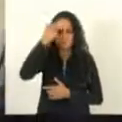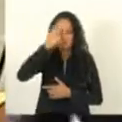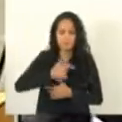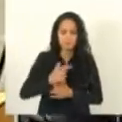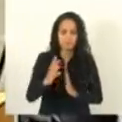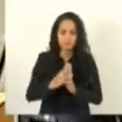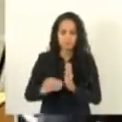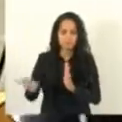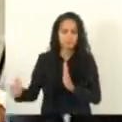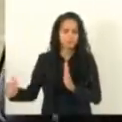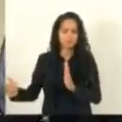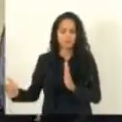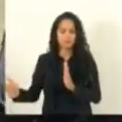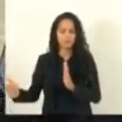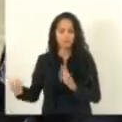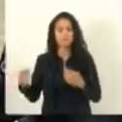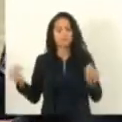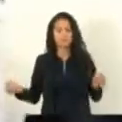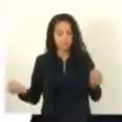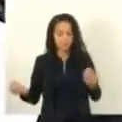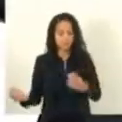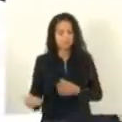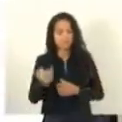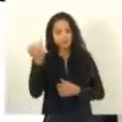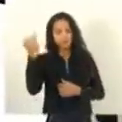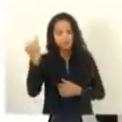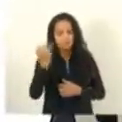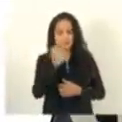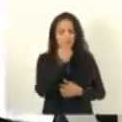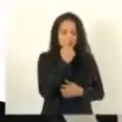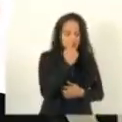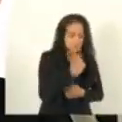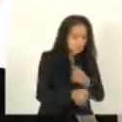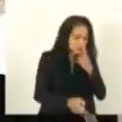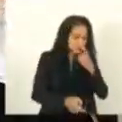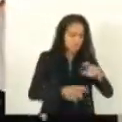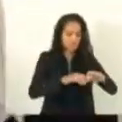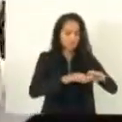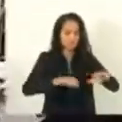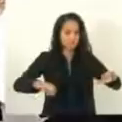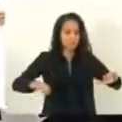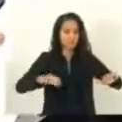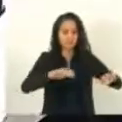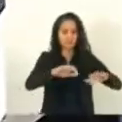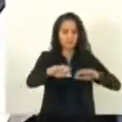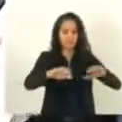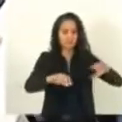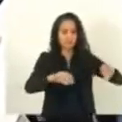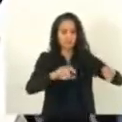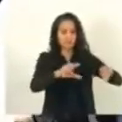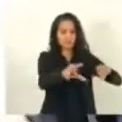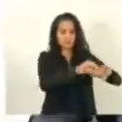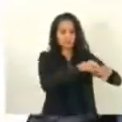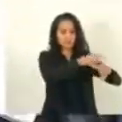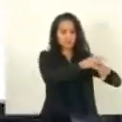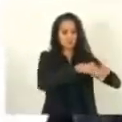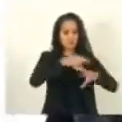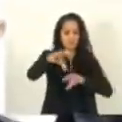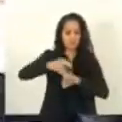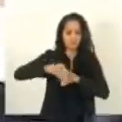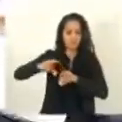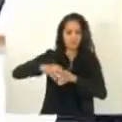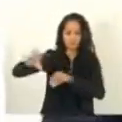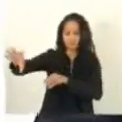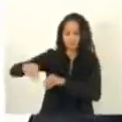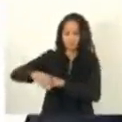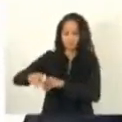é separar o lixo? Então, muito na maioria das escolas, a menos que seja uma iniciativa da própria escola, não tem